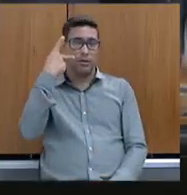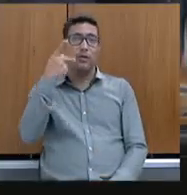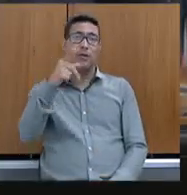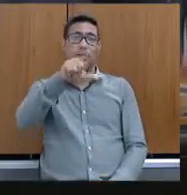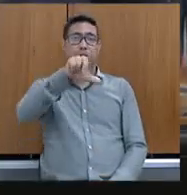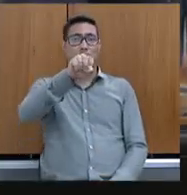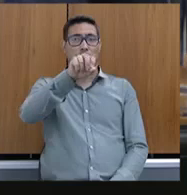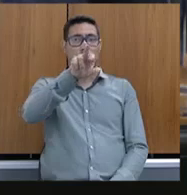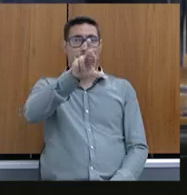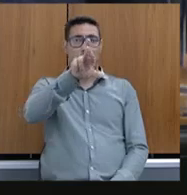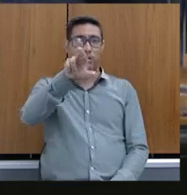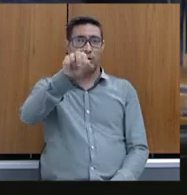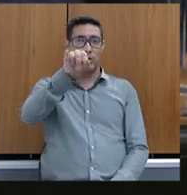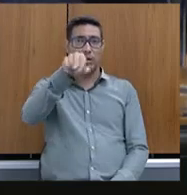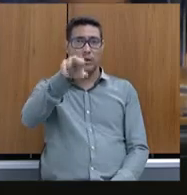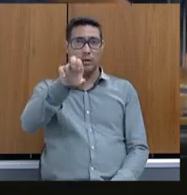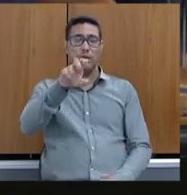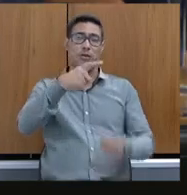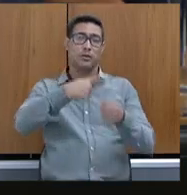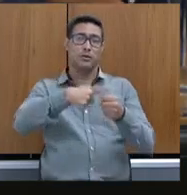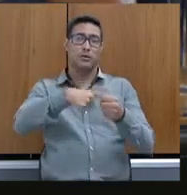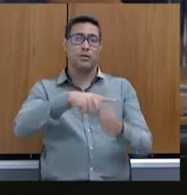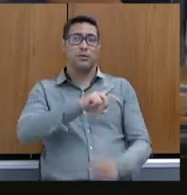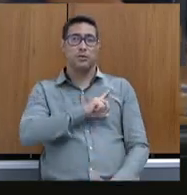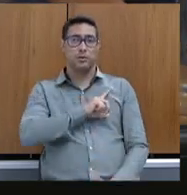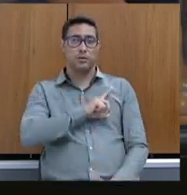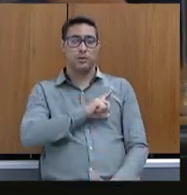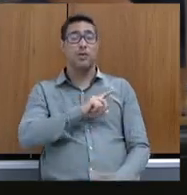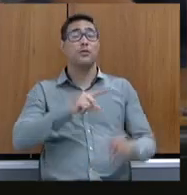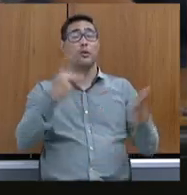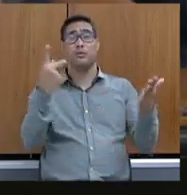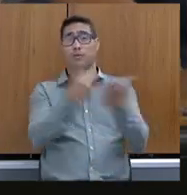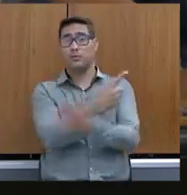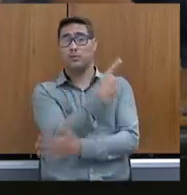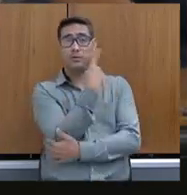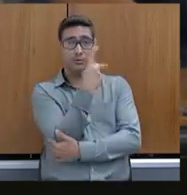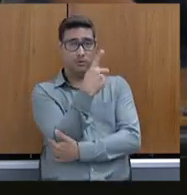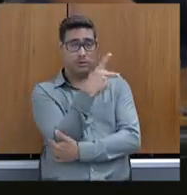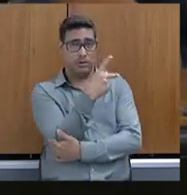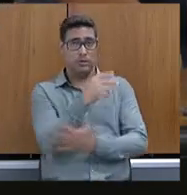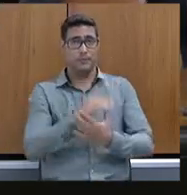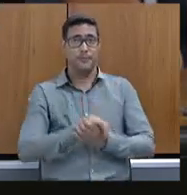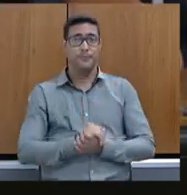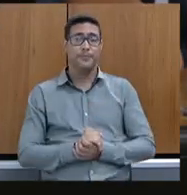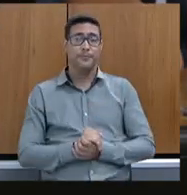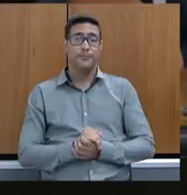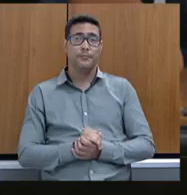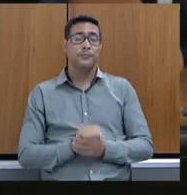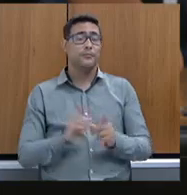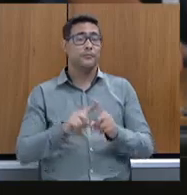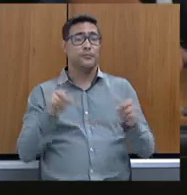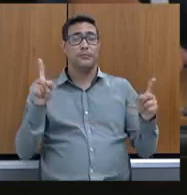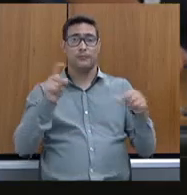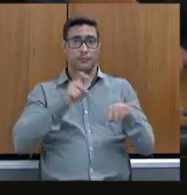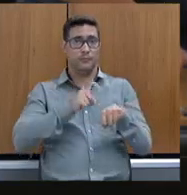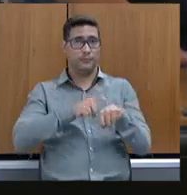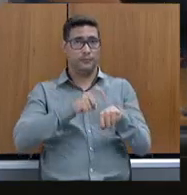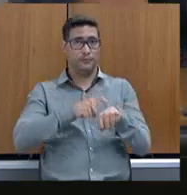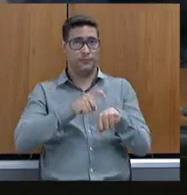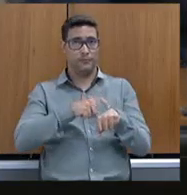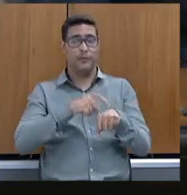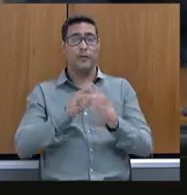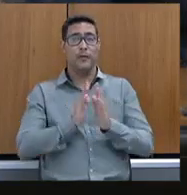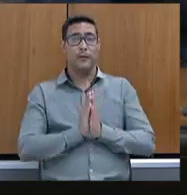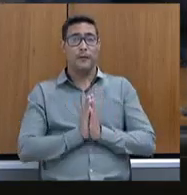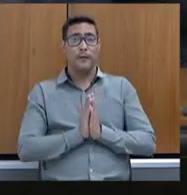Lorrany da cidade Divinópolis em virtude do ocorrido neste momento eu